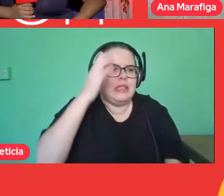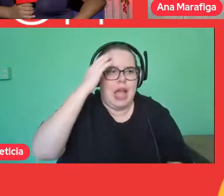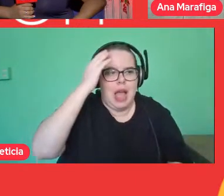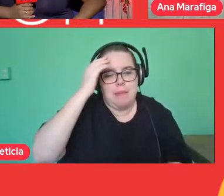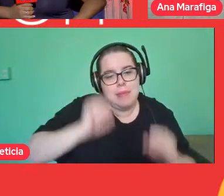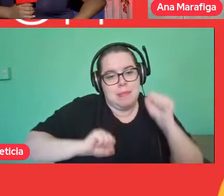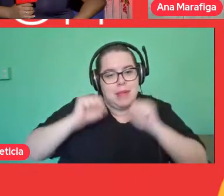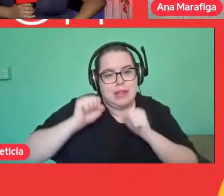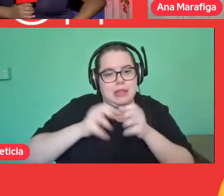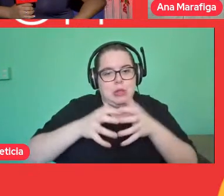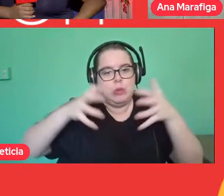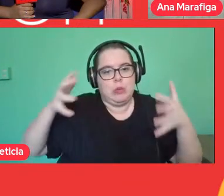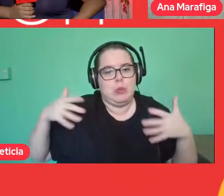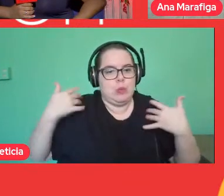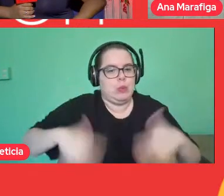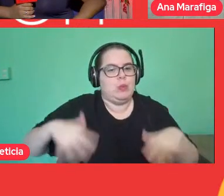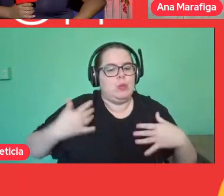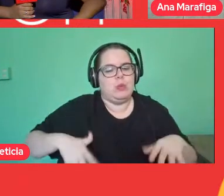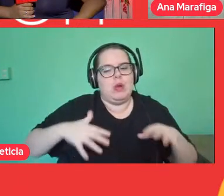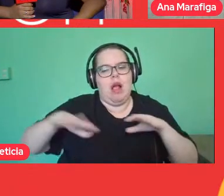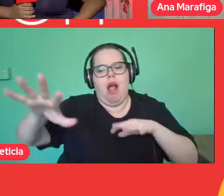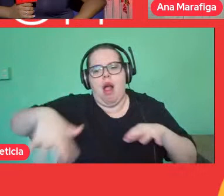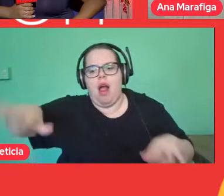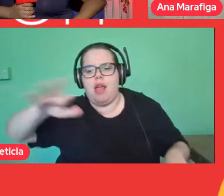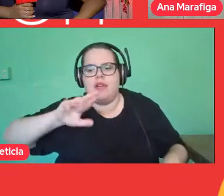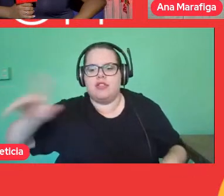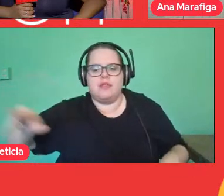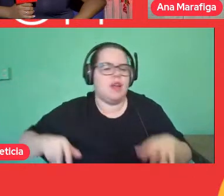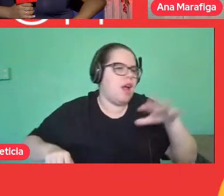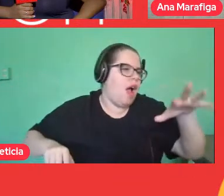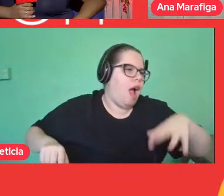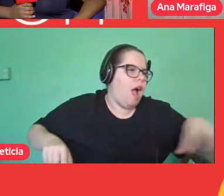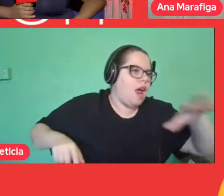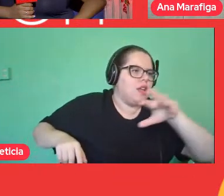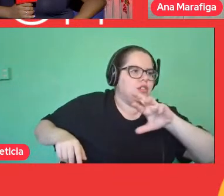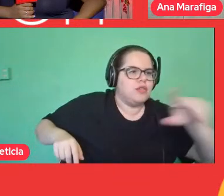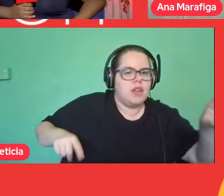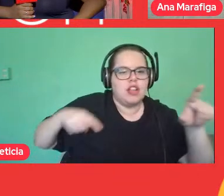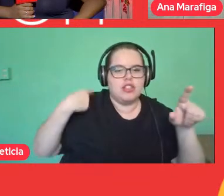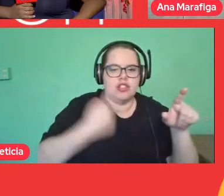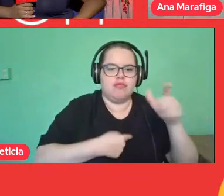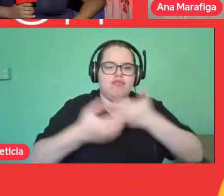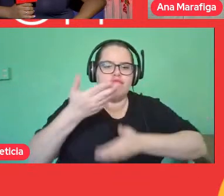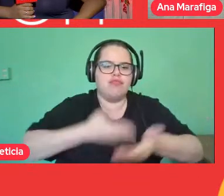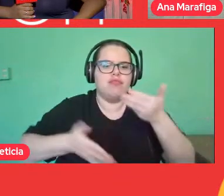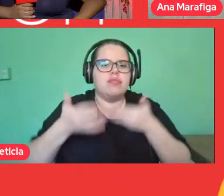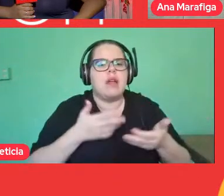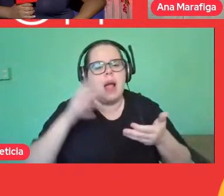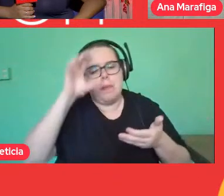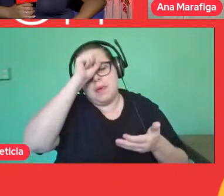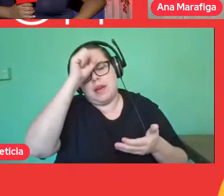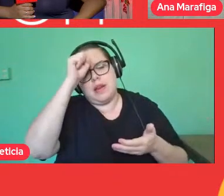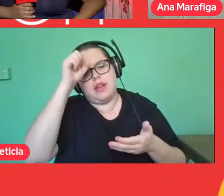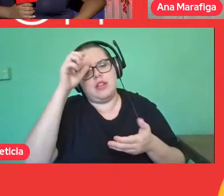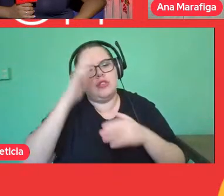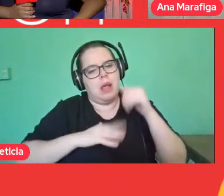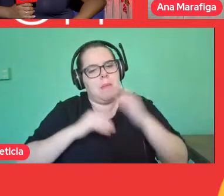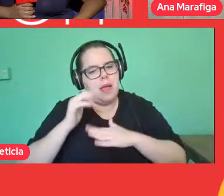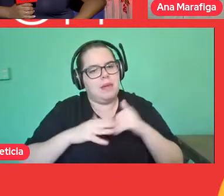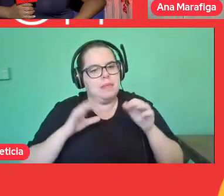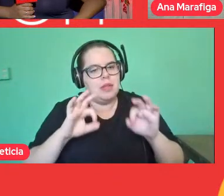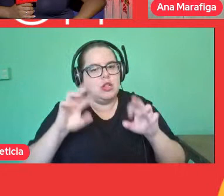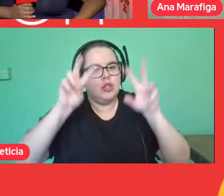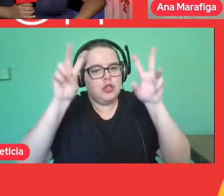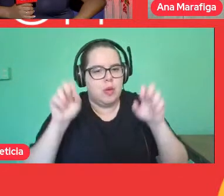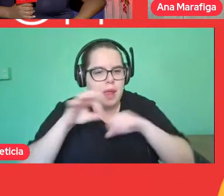tem contextos diferentes, né? Então a gente acaba compartilhando bastante e aprendendo na prática